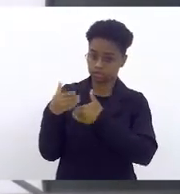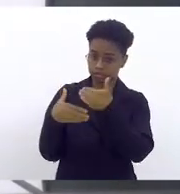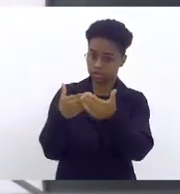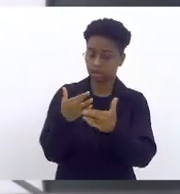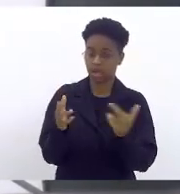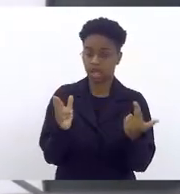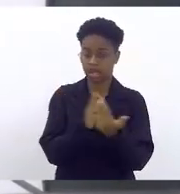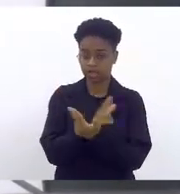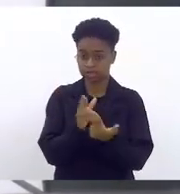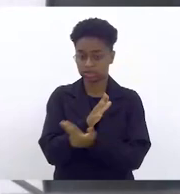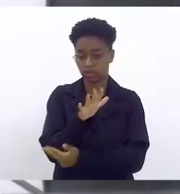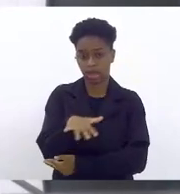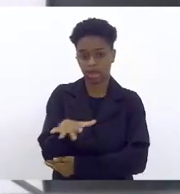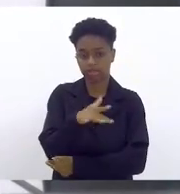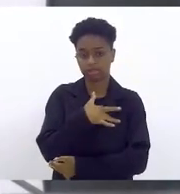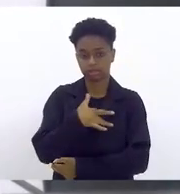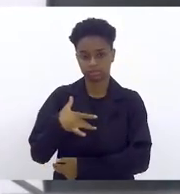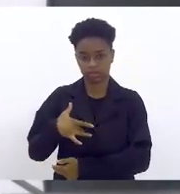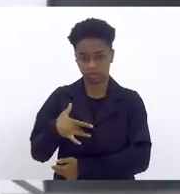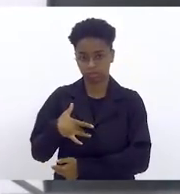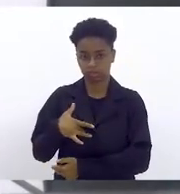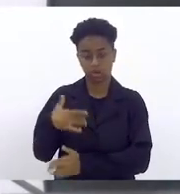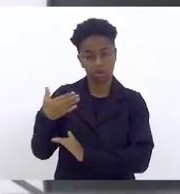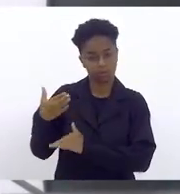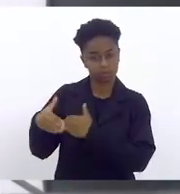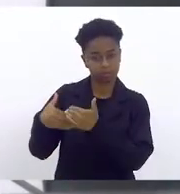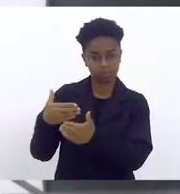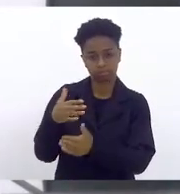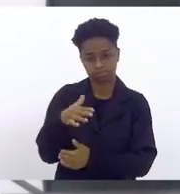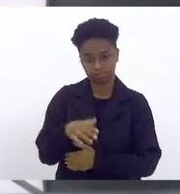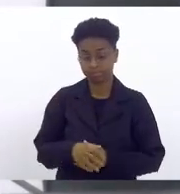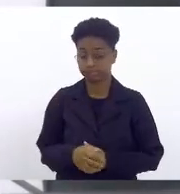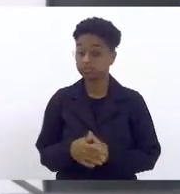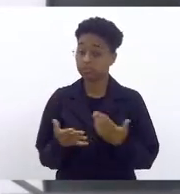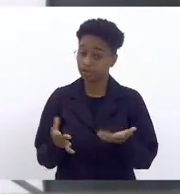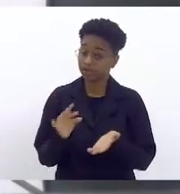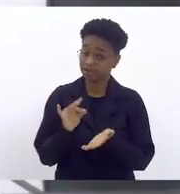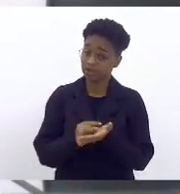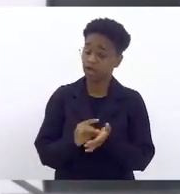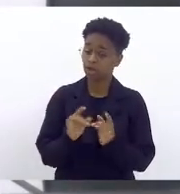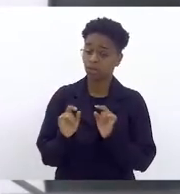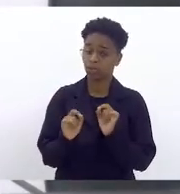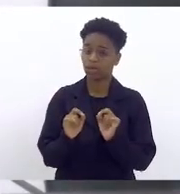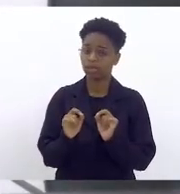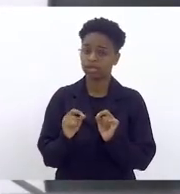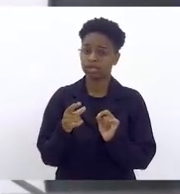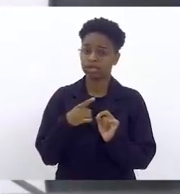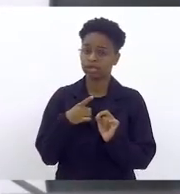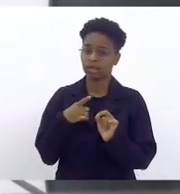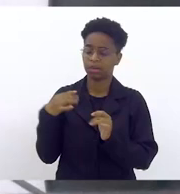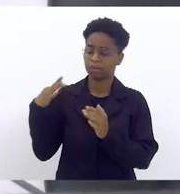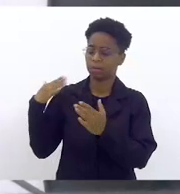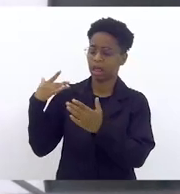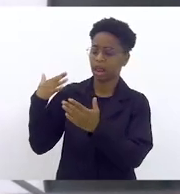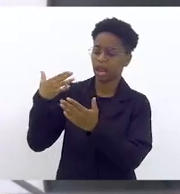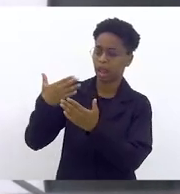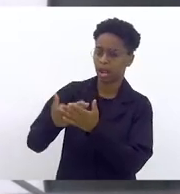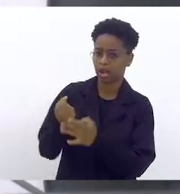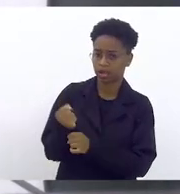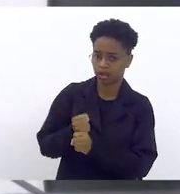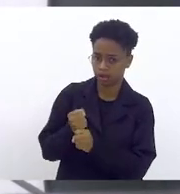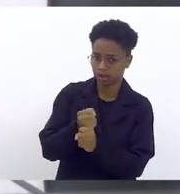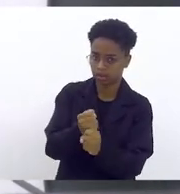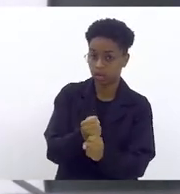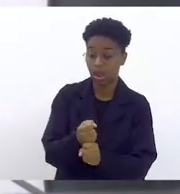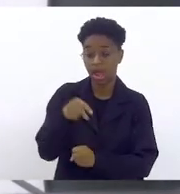da saúde no processo de desenvolvimento foi exatamente foi o fato de que ao longo das décadas o Brasil optou por